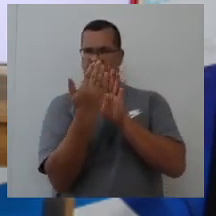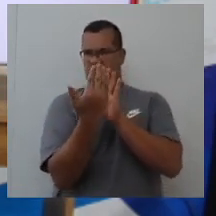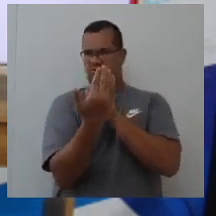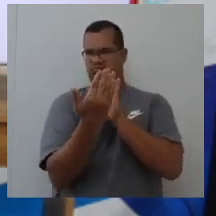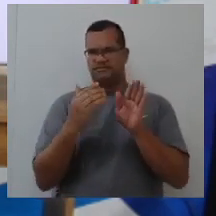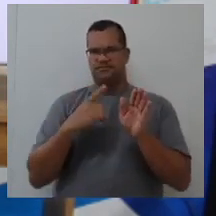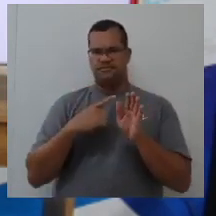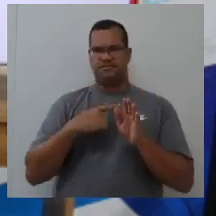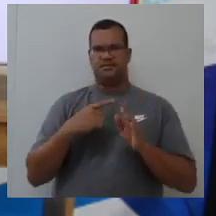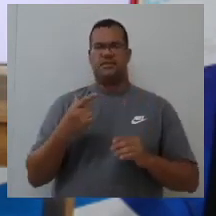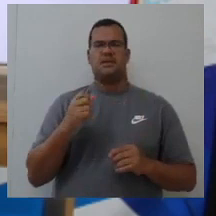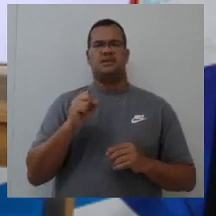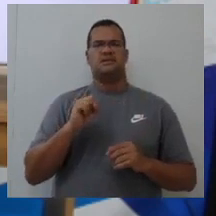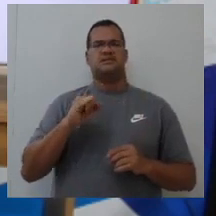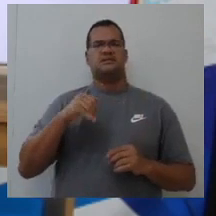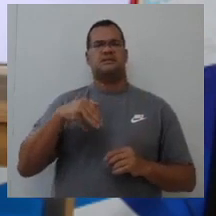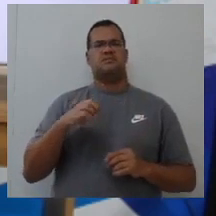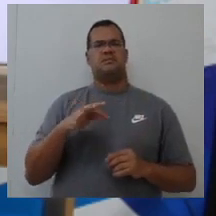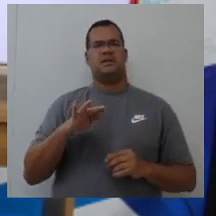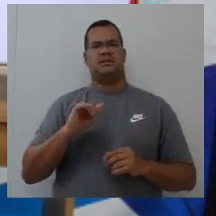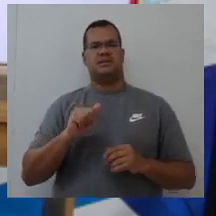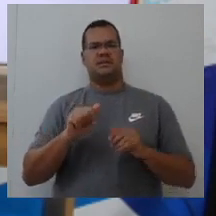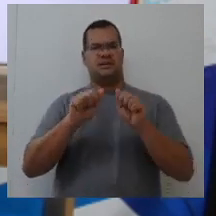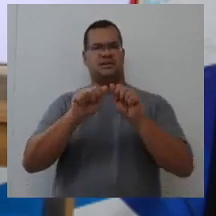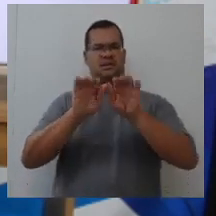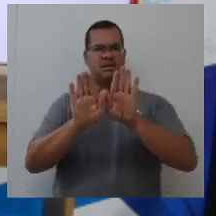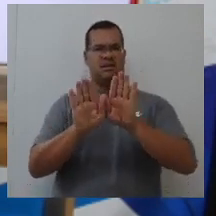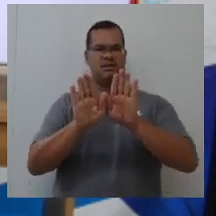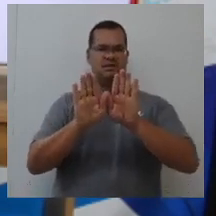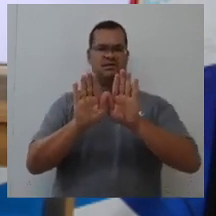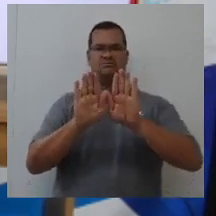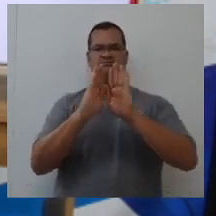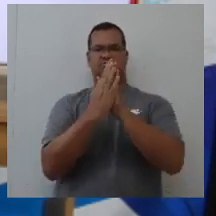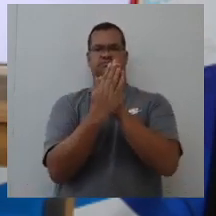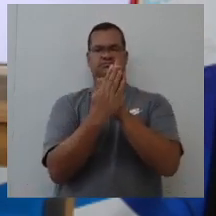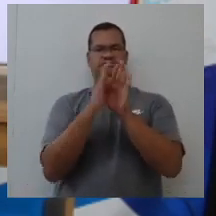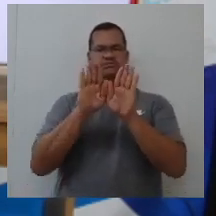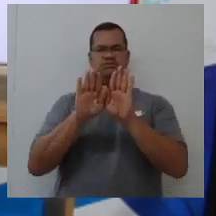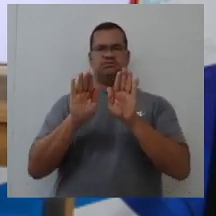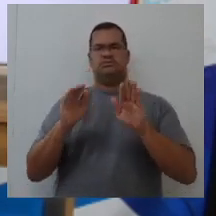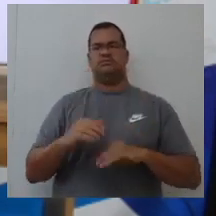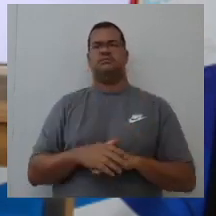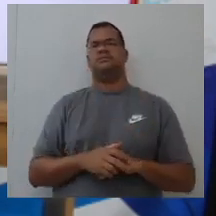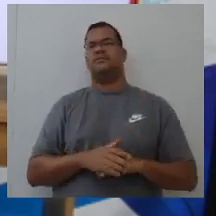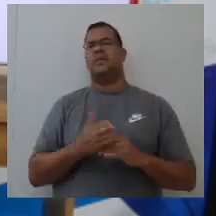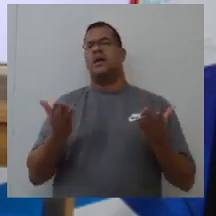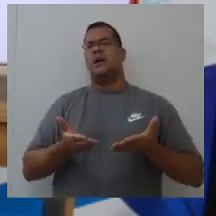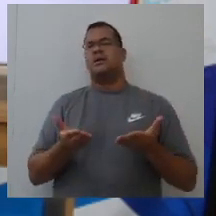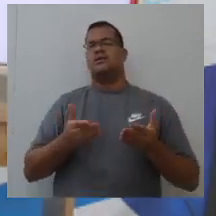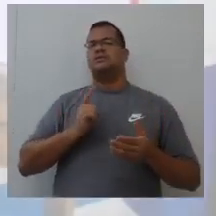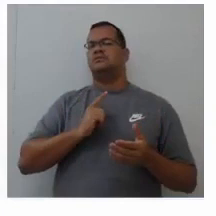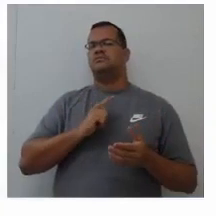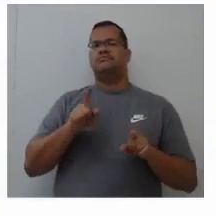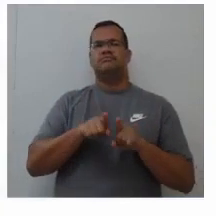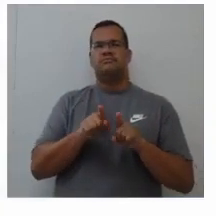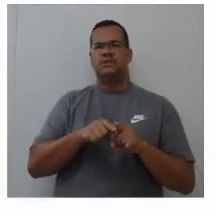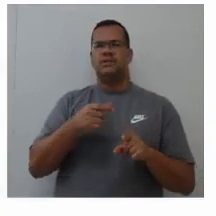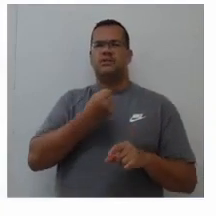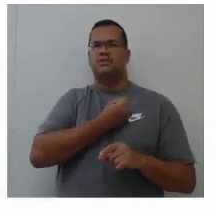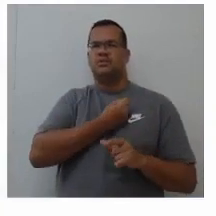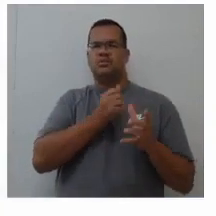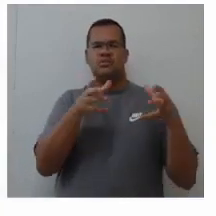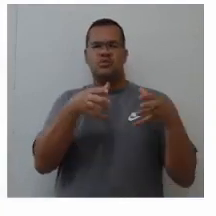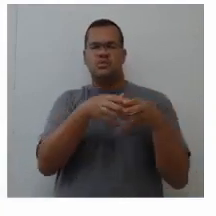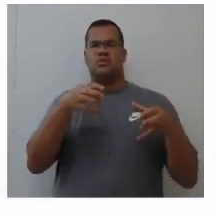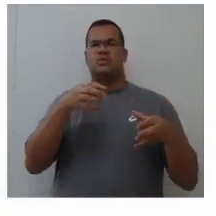de simetria tem a ver com os números inteiros, ok? Vamos lá. E aí tem os números racionais. Por